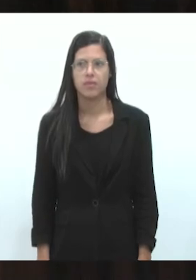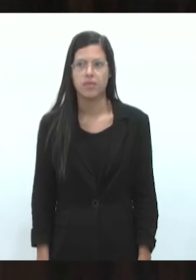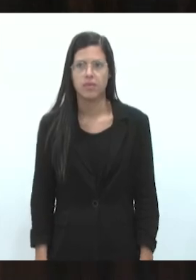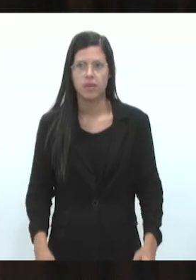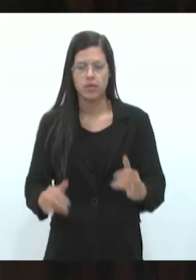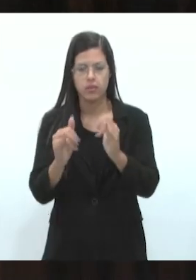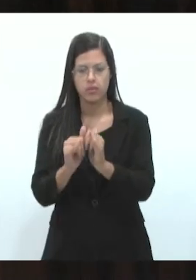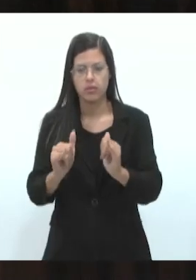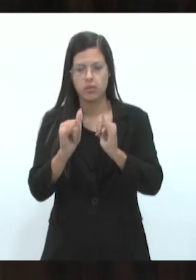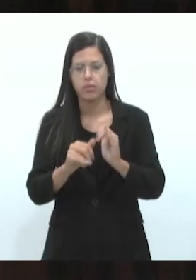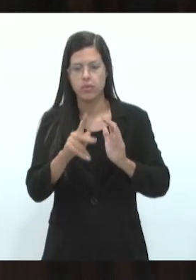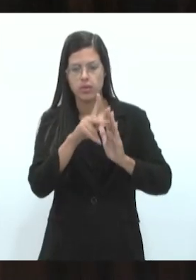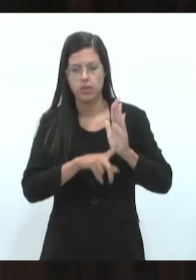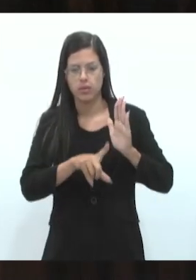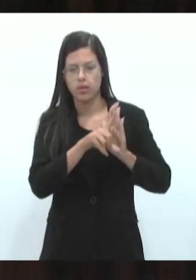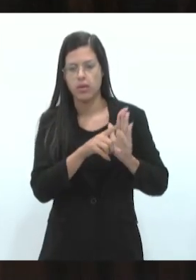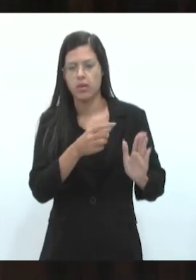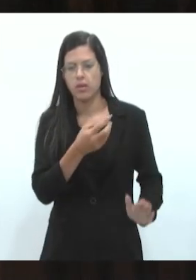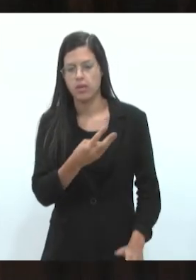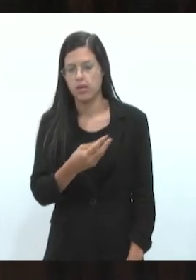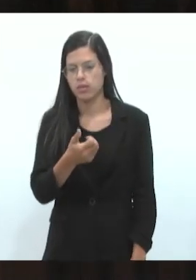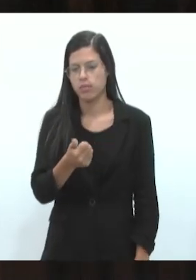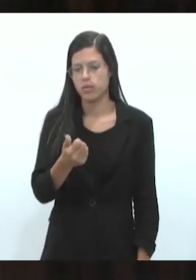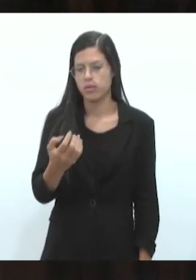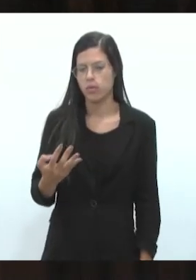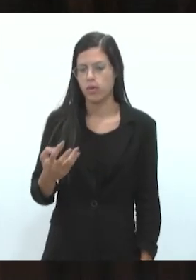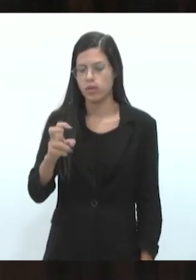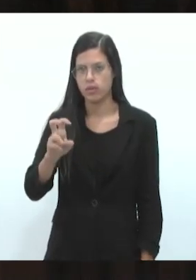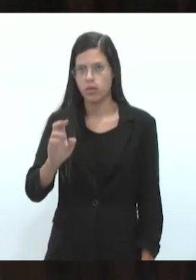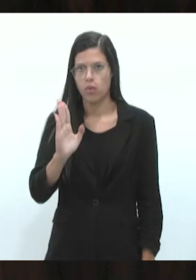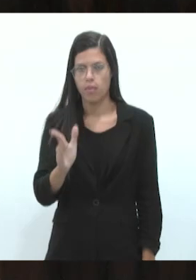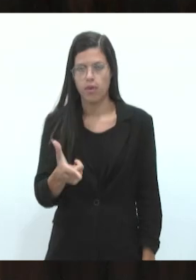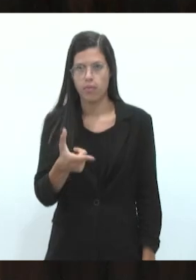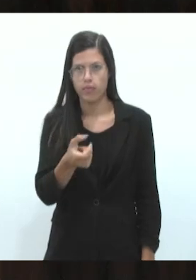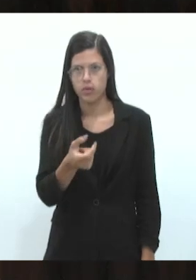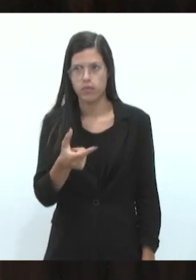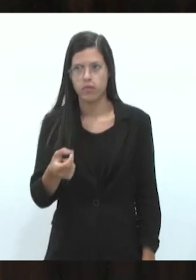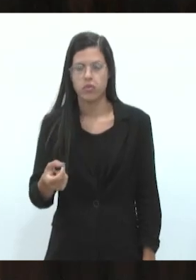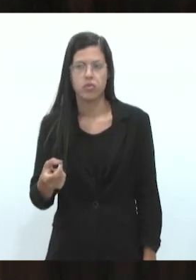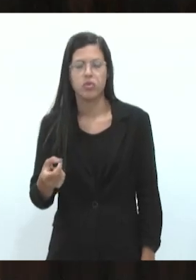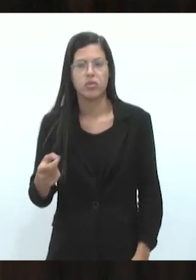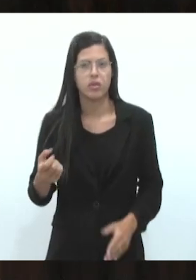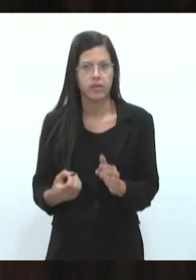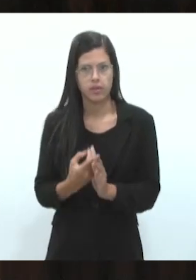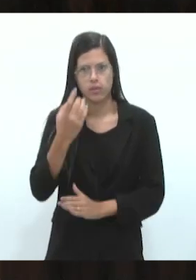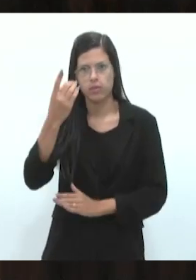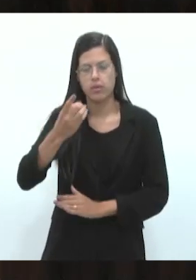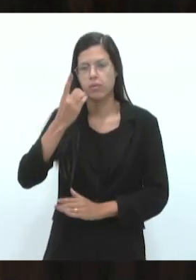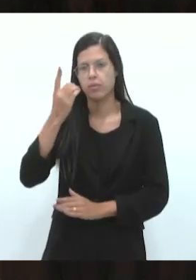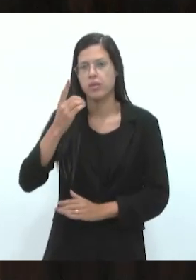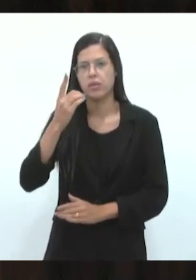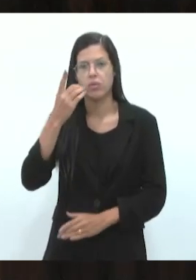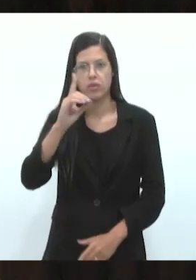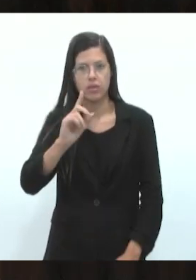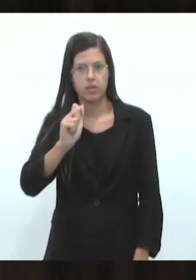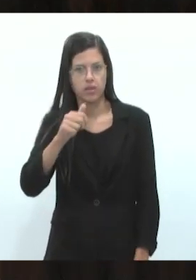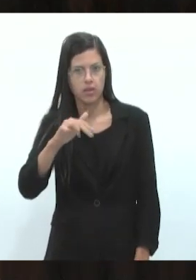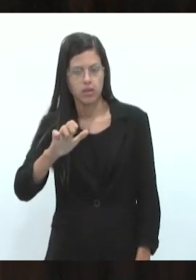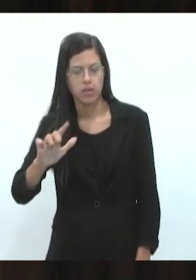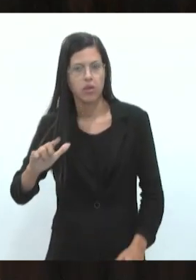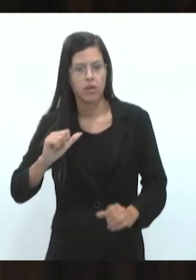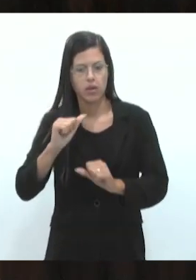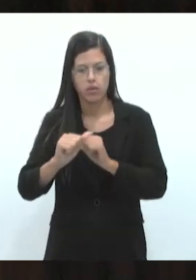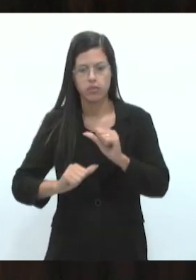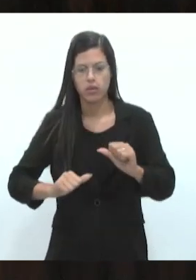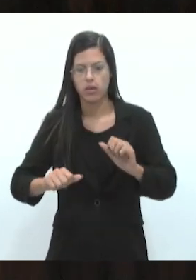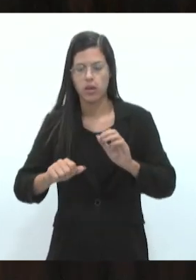Anuncio o projeto de lei número 3.145 de 2020, de autoria do deputado Daniel Librelon, que